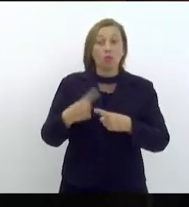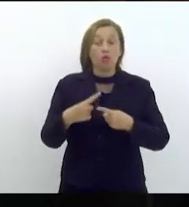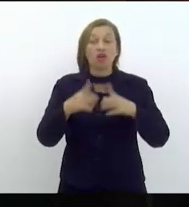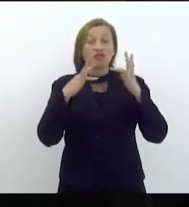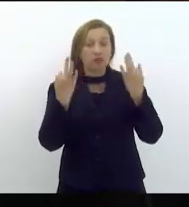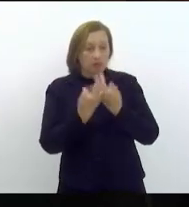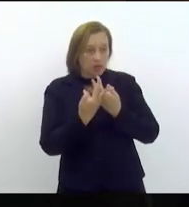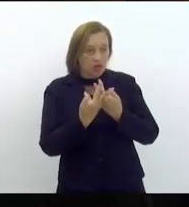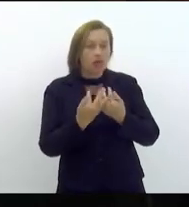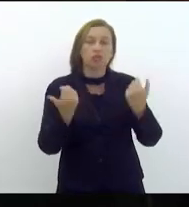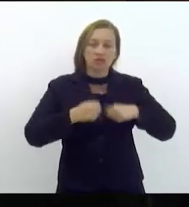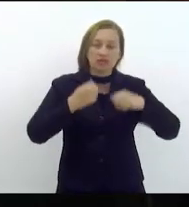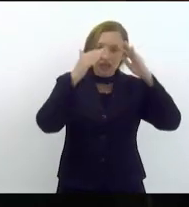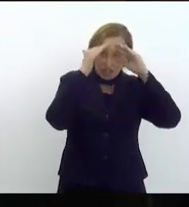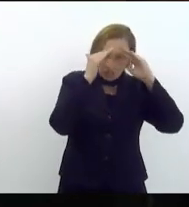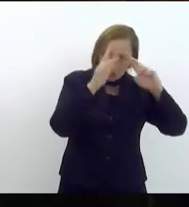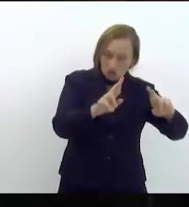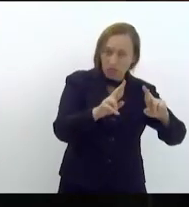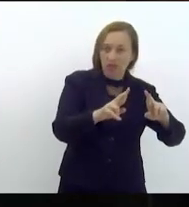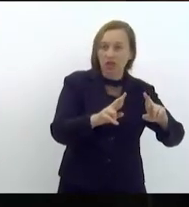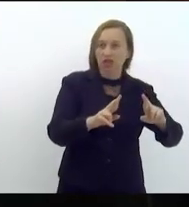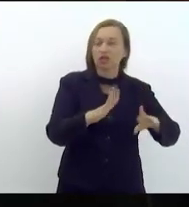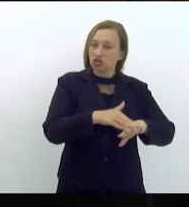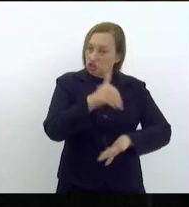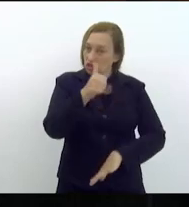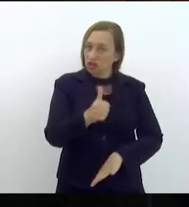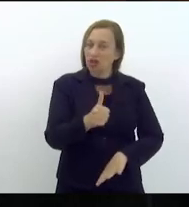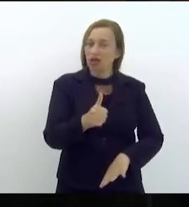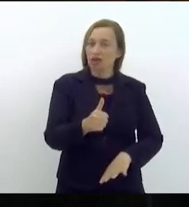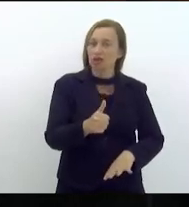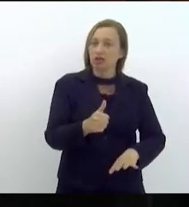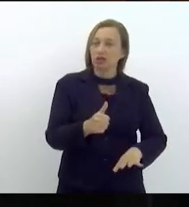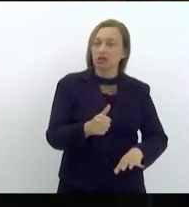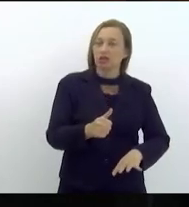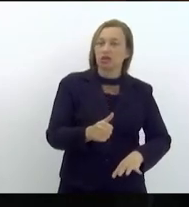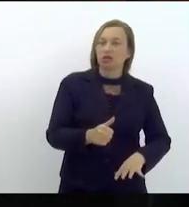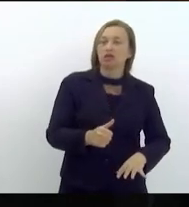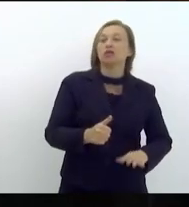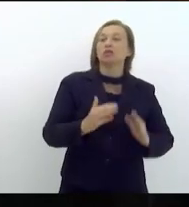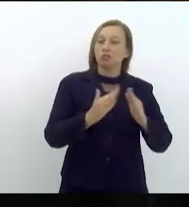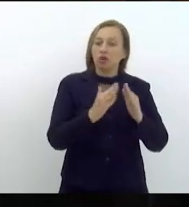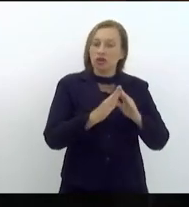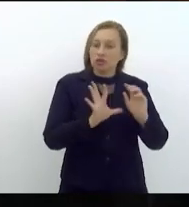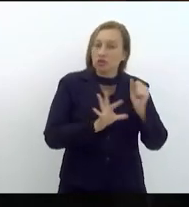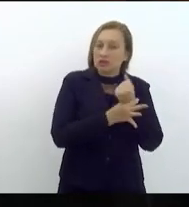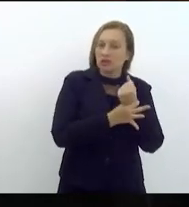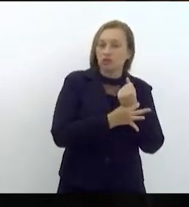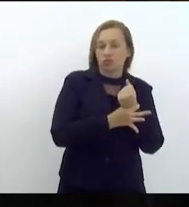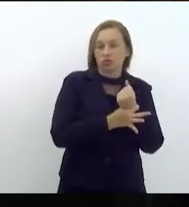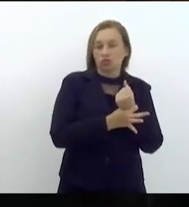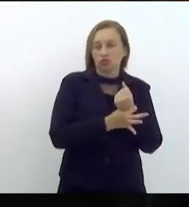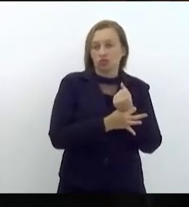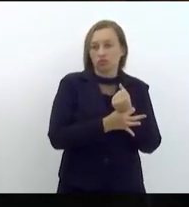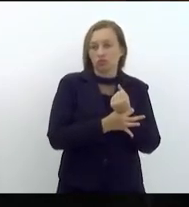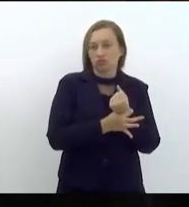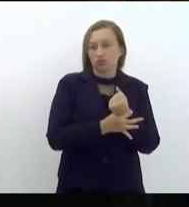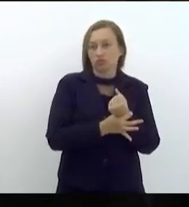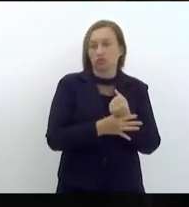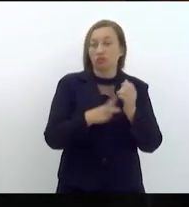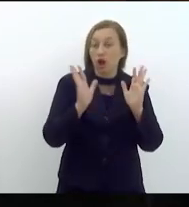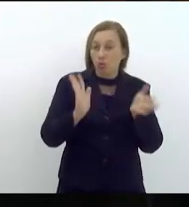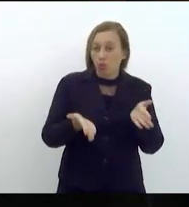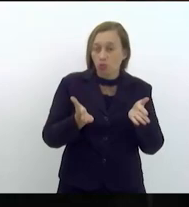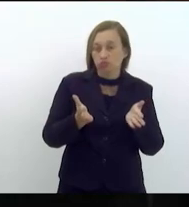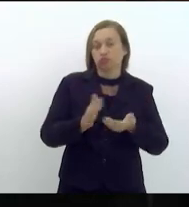tem que ser respeitada família vítima merece dignidade família vítima merece habitação segura habitação para ontem